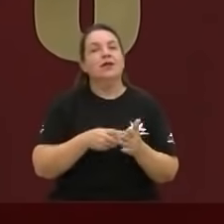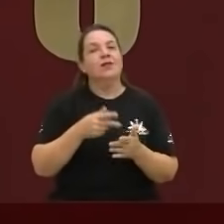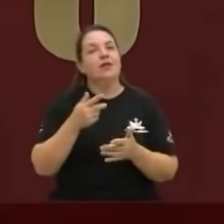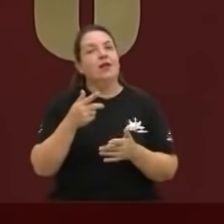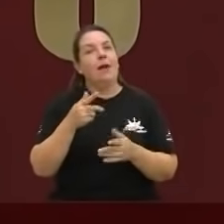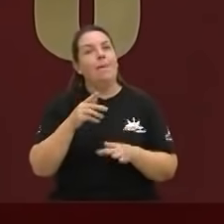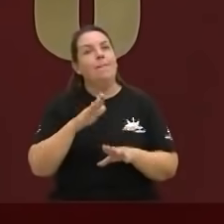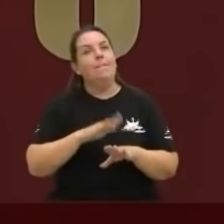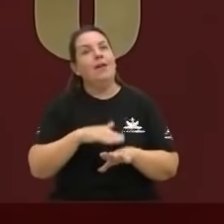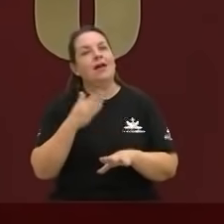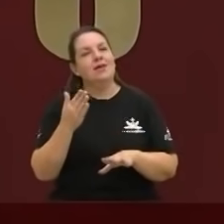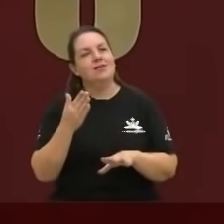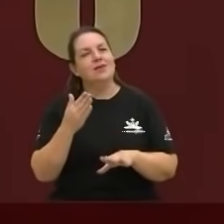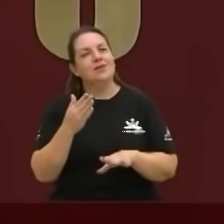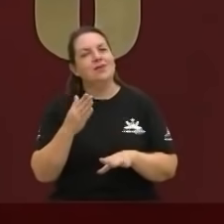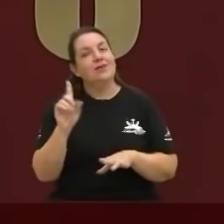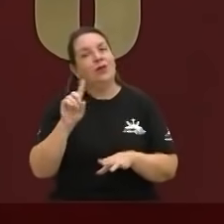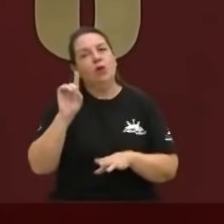mais.